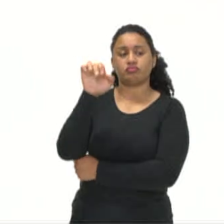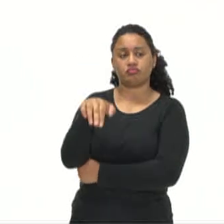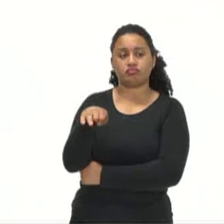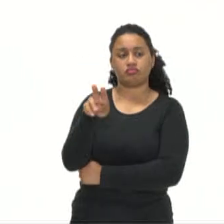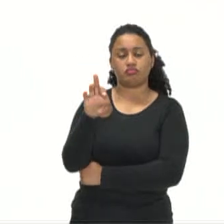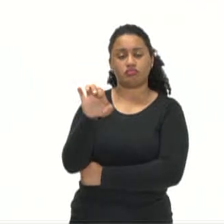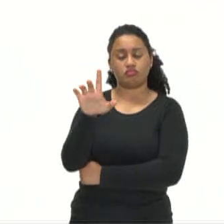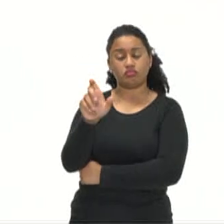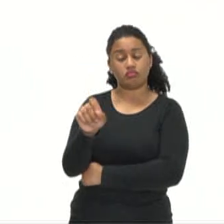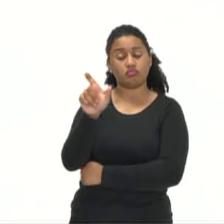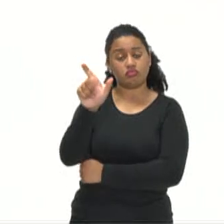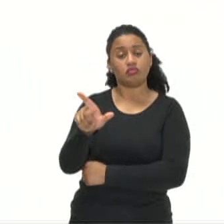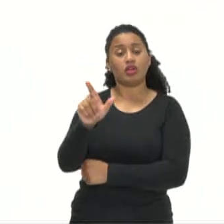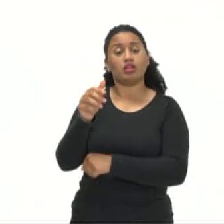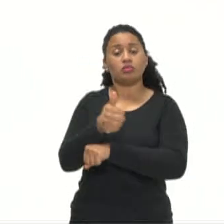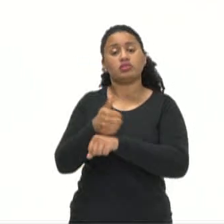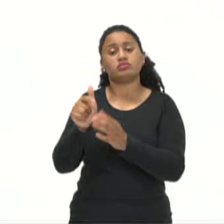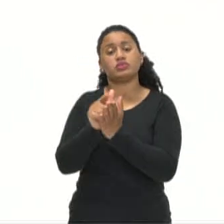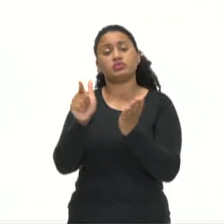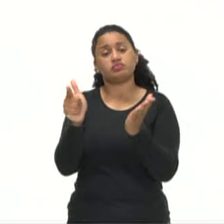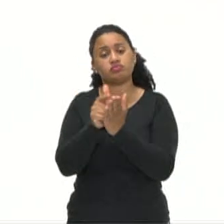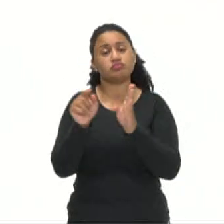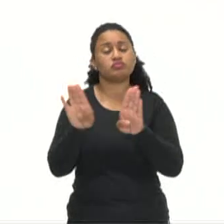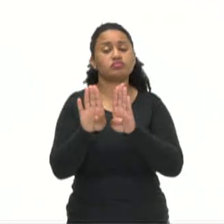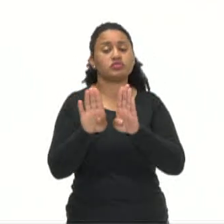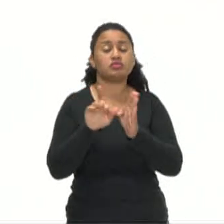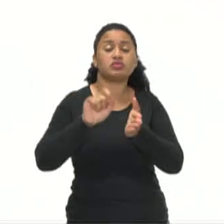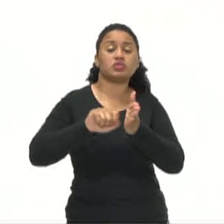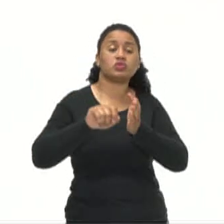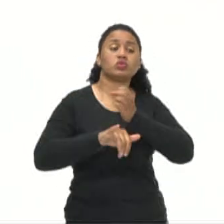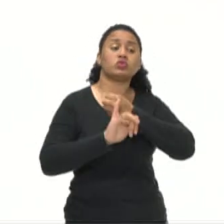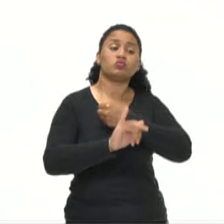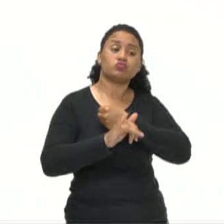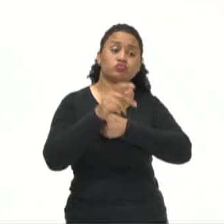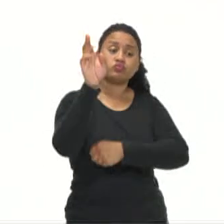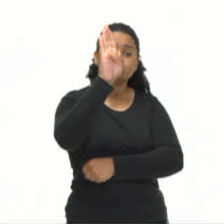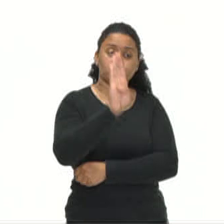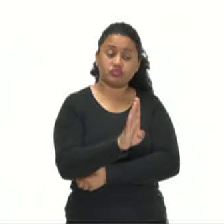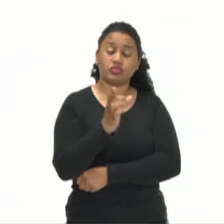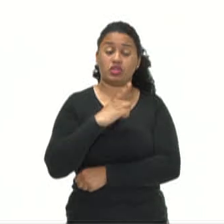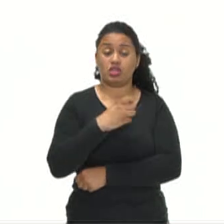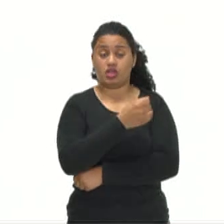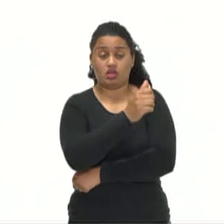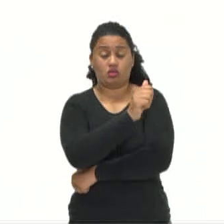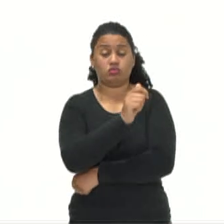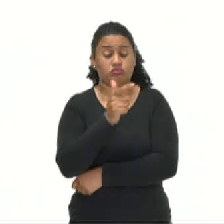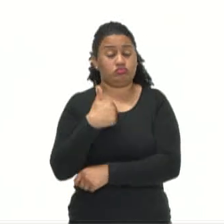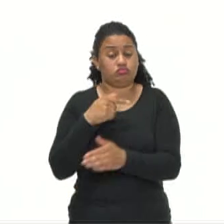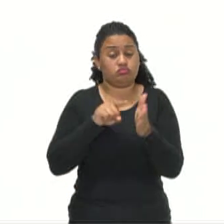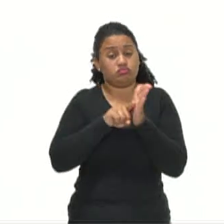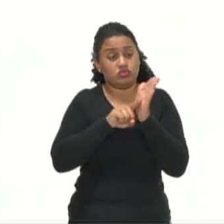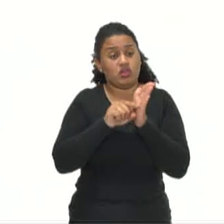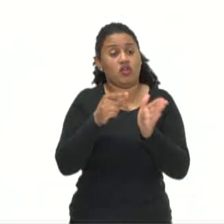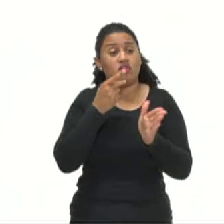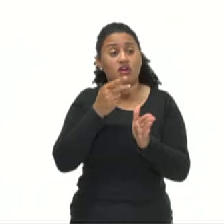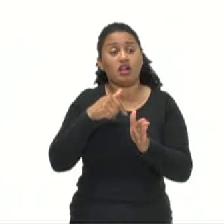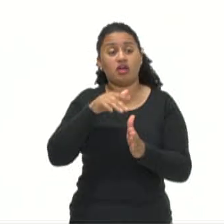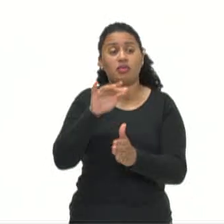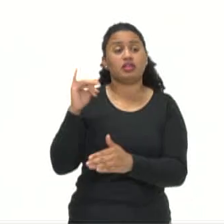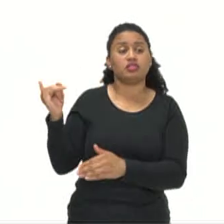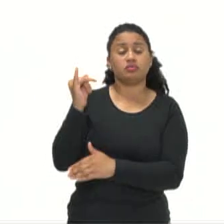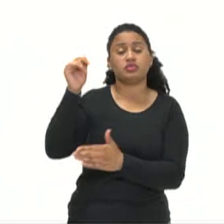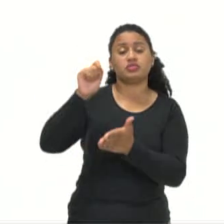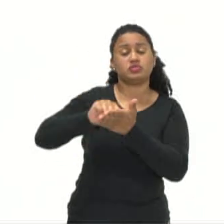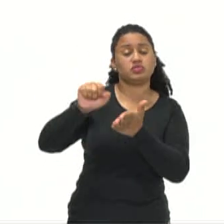cronista brasileiro e considerado por alguns estudiosos como o mais importante escritor do